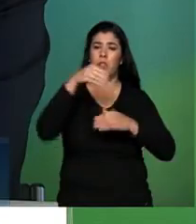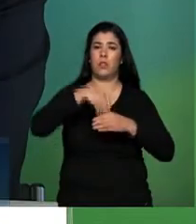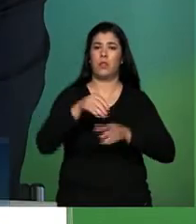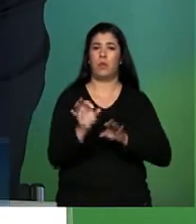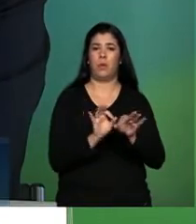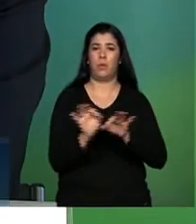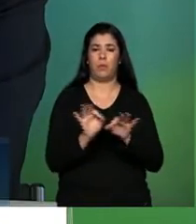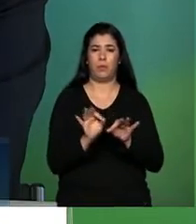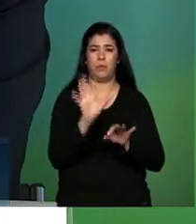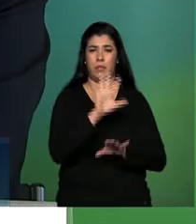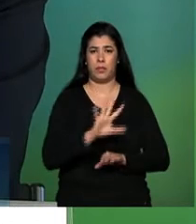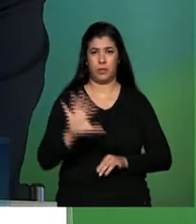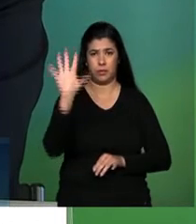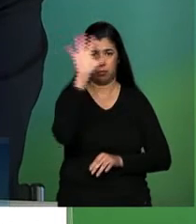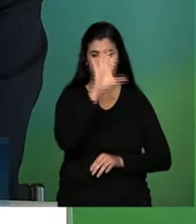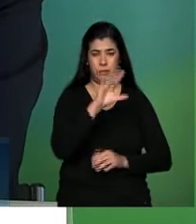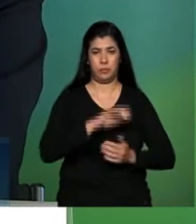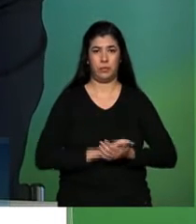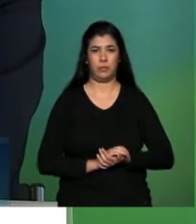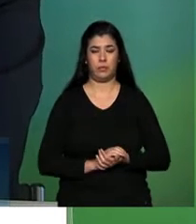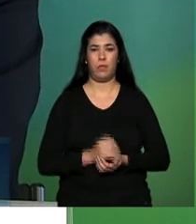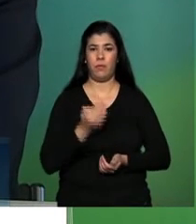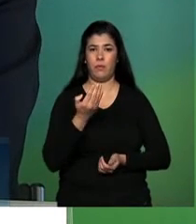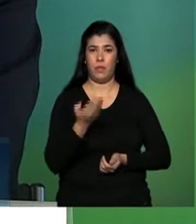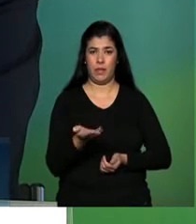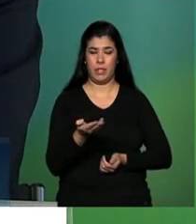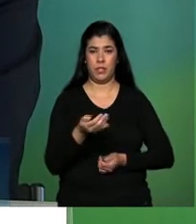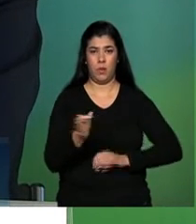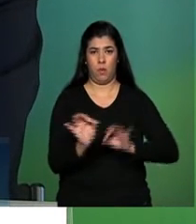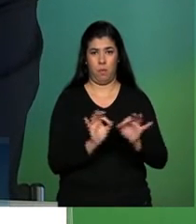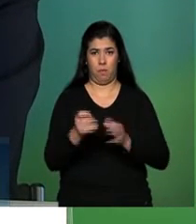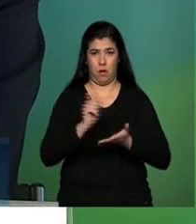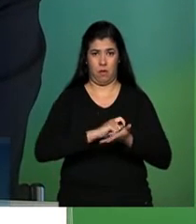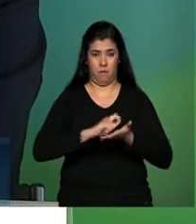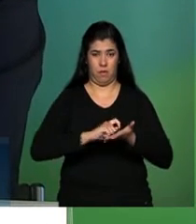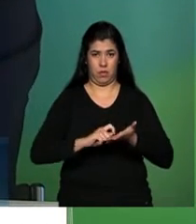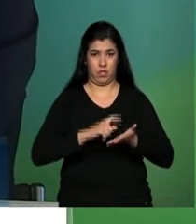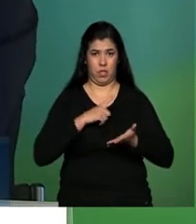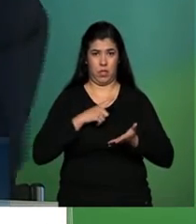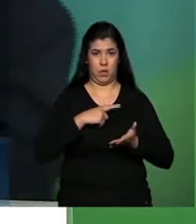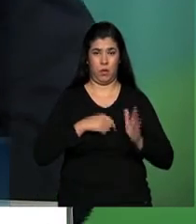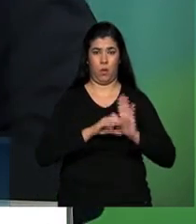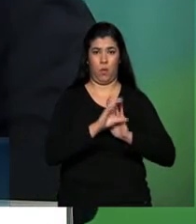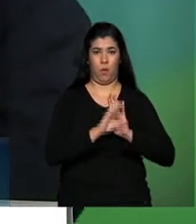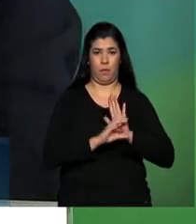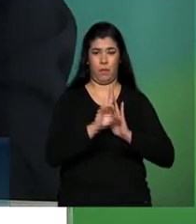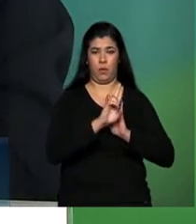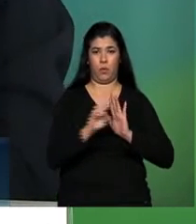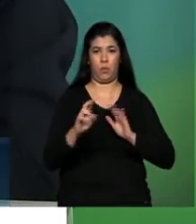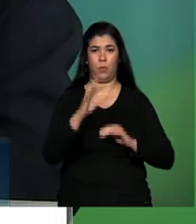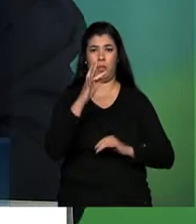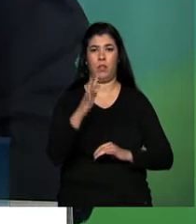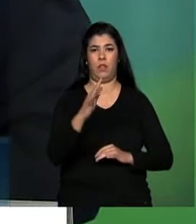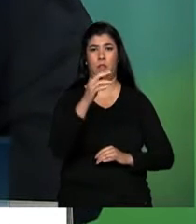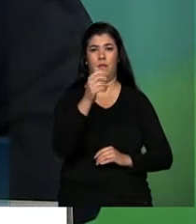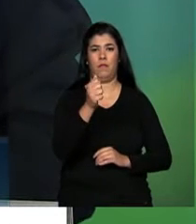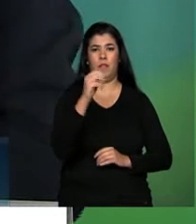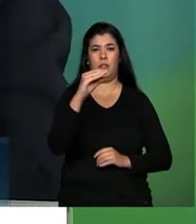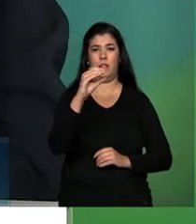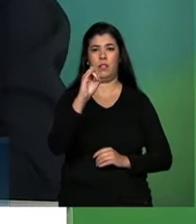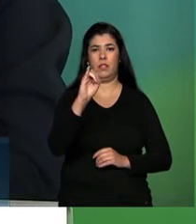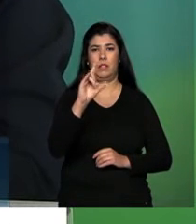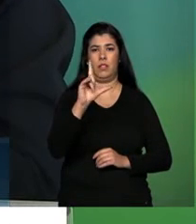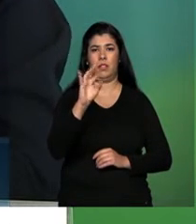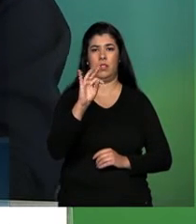Bom, o plano tem um capítulo sobre facilitação. Você deve ter ouvido, o Portal Único do Comércio Exterior